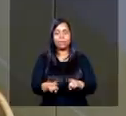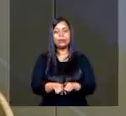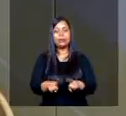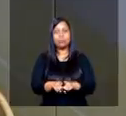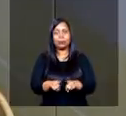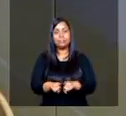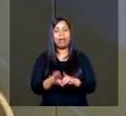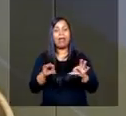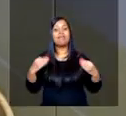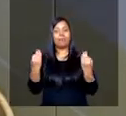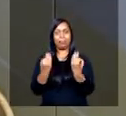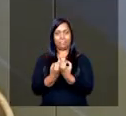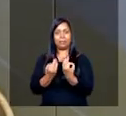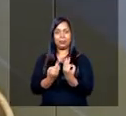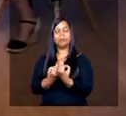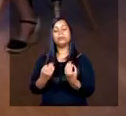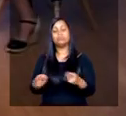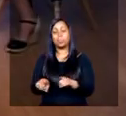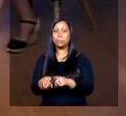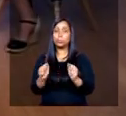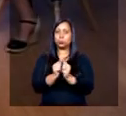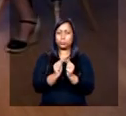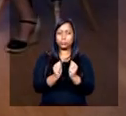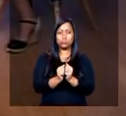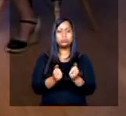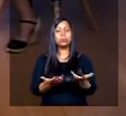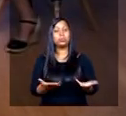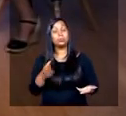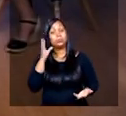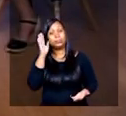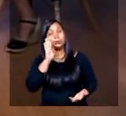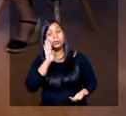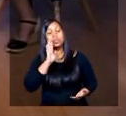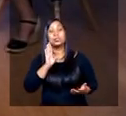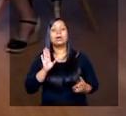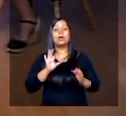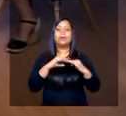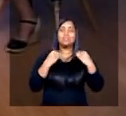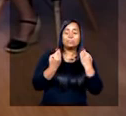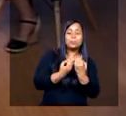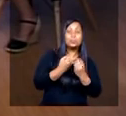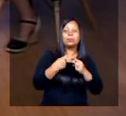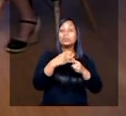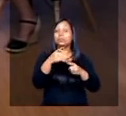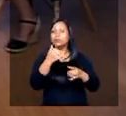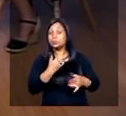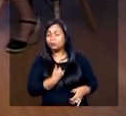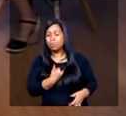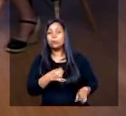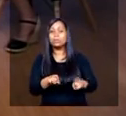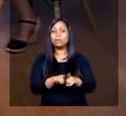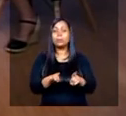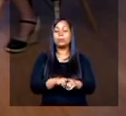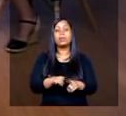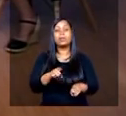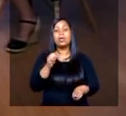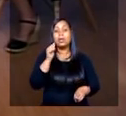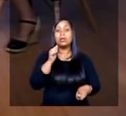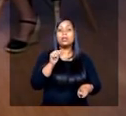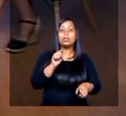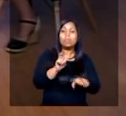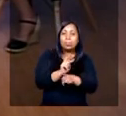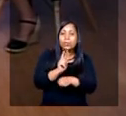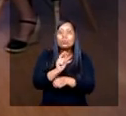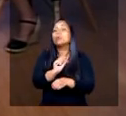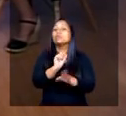pacientes com a família. E os 2 pacientes com a família. Eu achei interessante essa coisa da família, porque você falou, Aline, e a Cláudia também tem falado, que vocês cuidam também